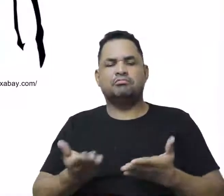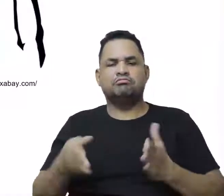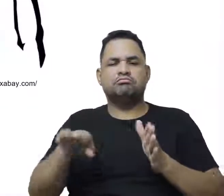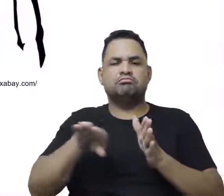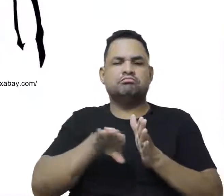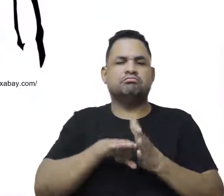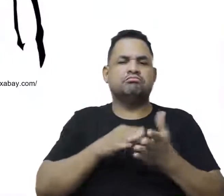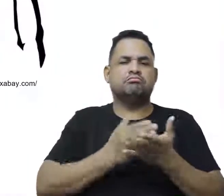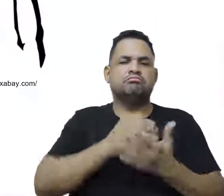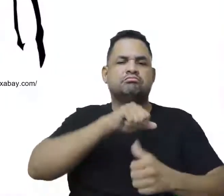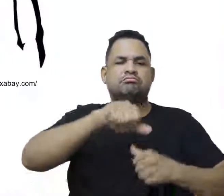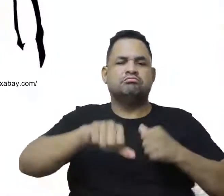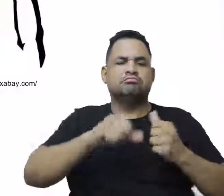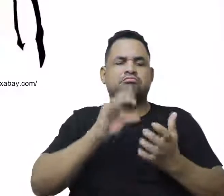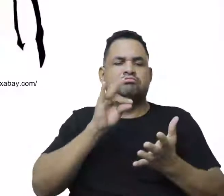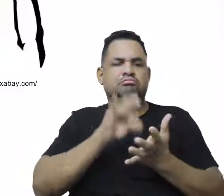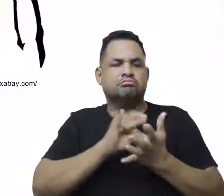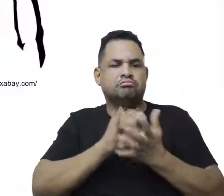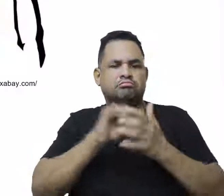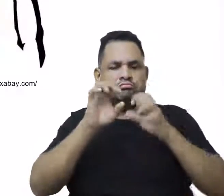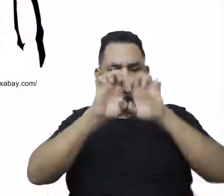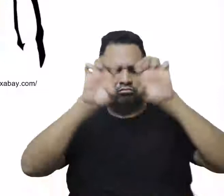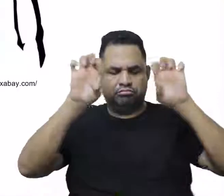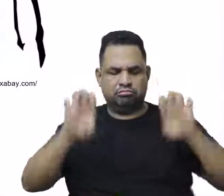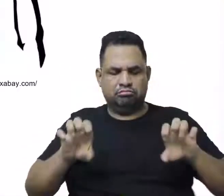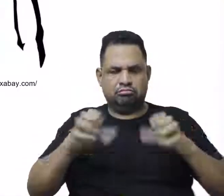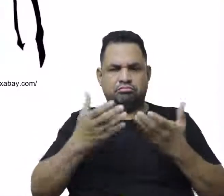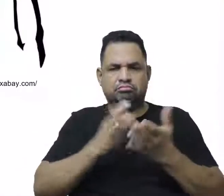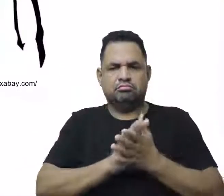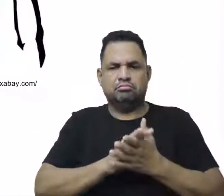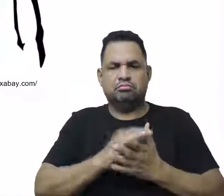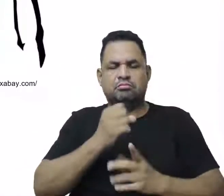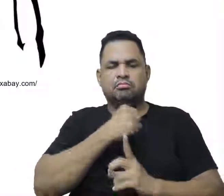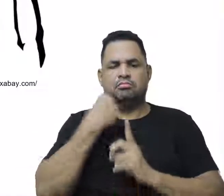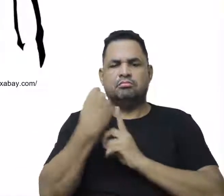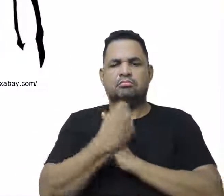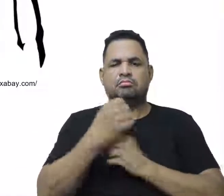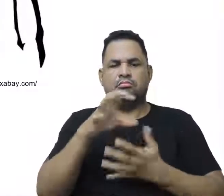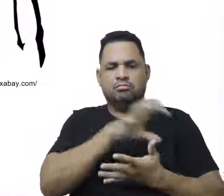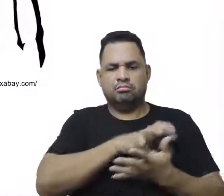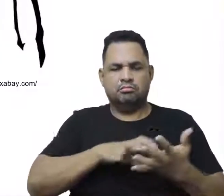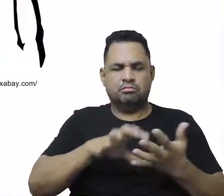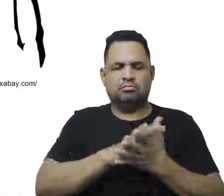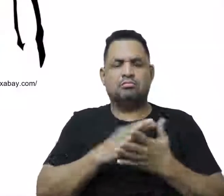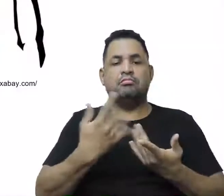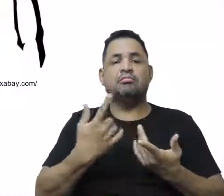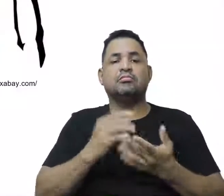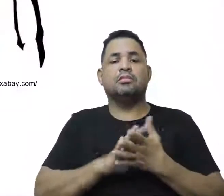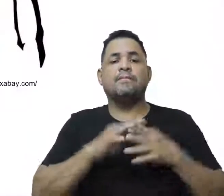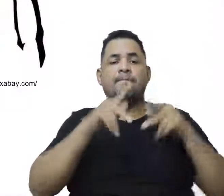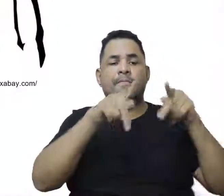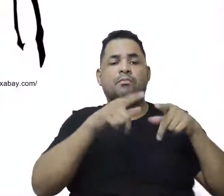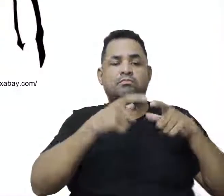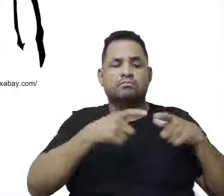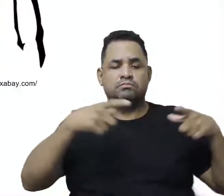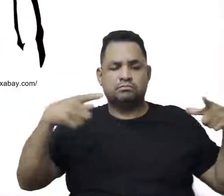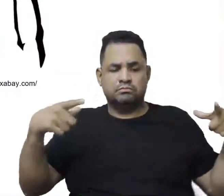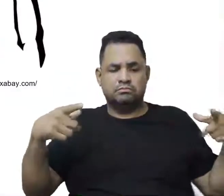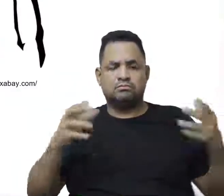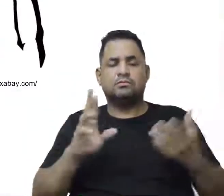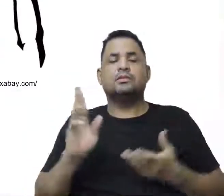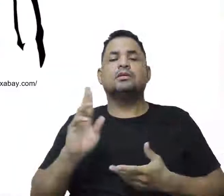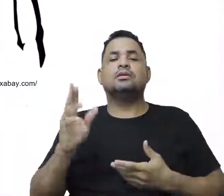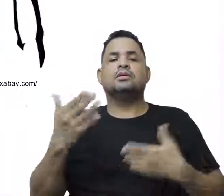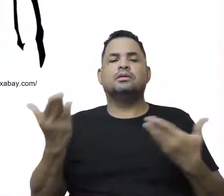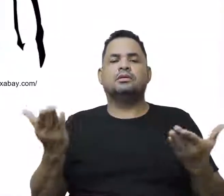chegar uma mudança realmente na estrutura da sociedade era uma revolução e por quem pela maioria e